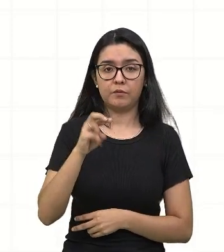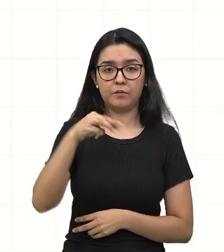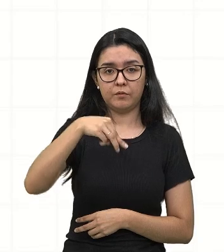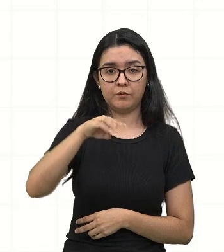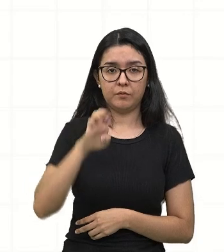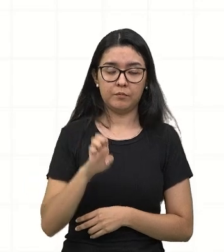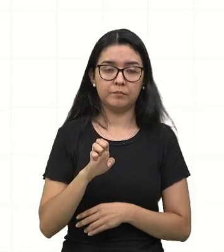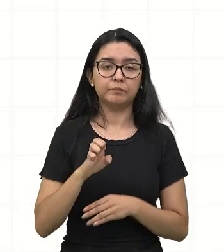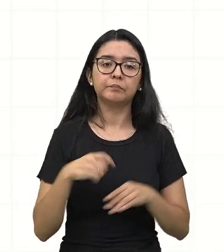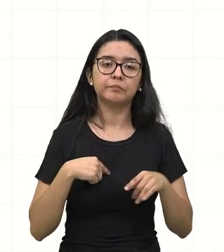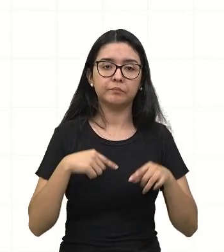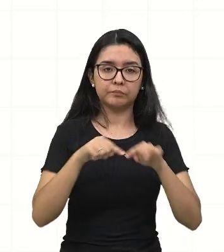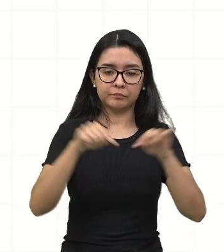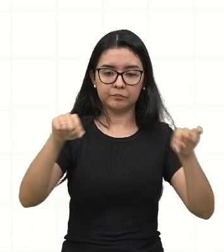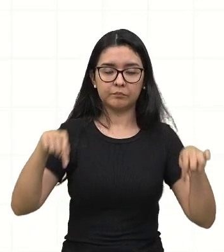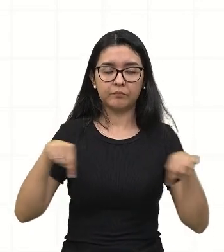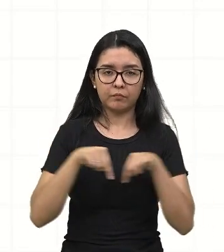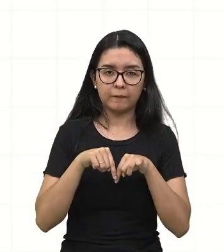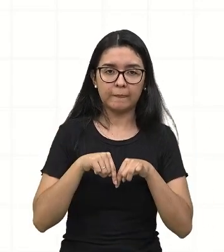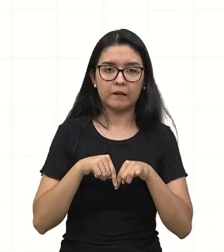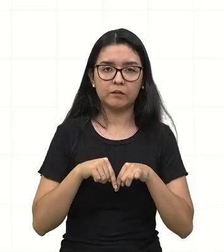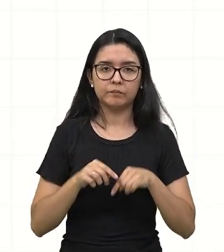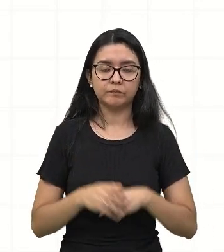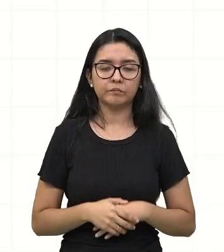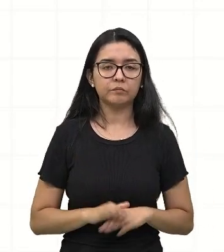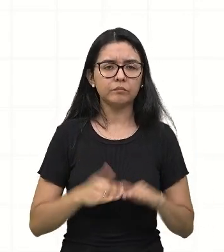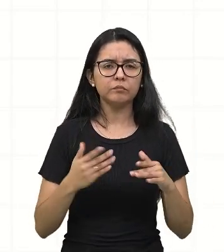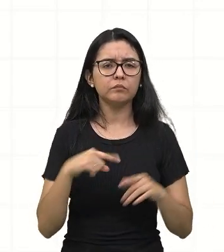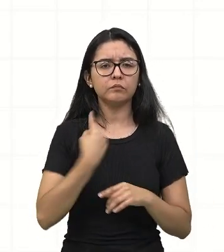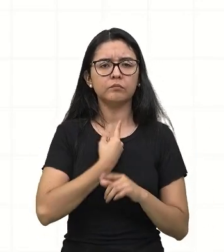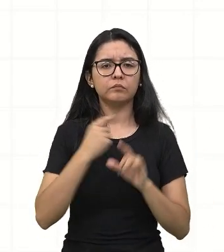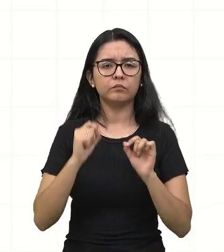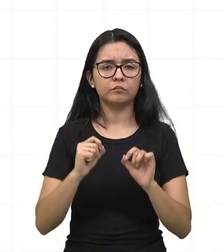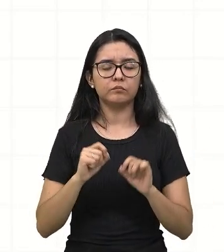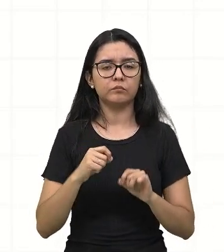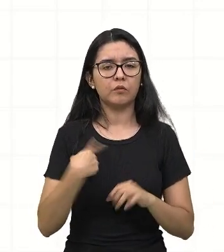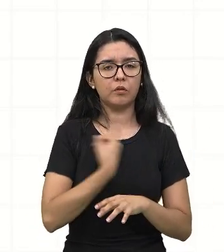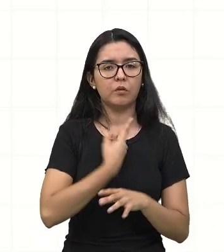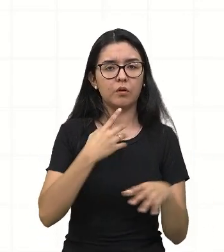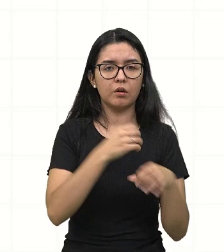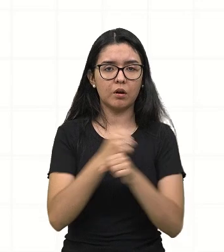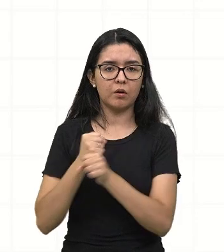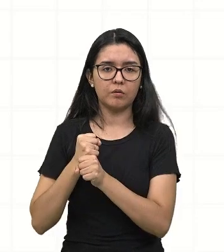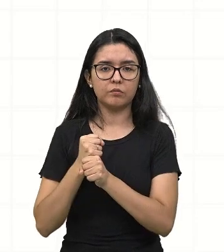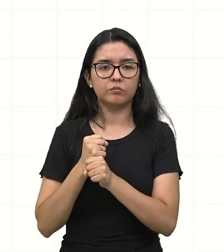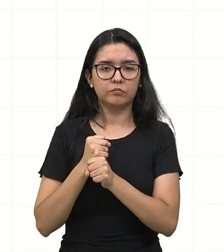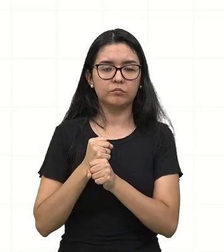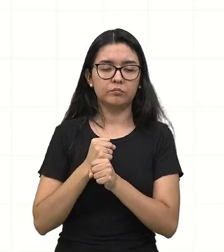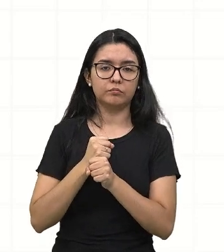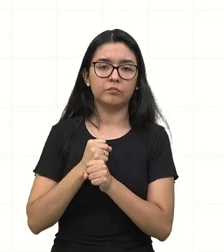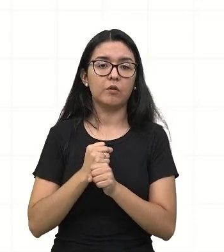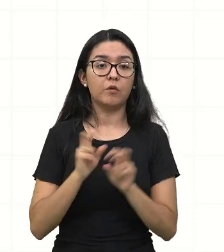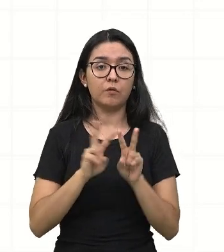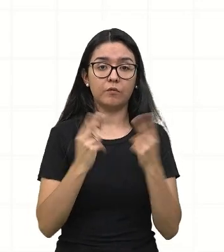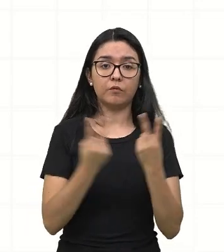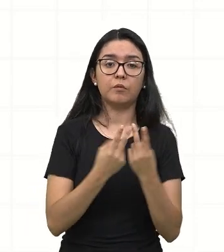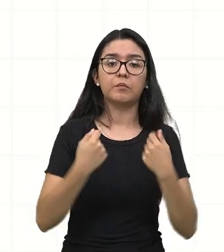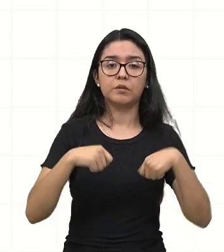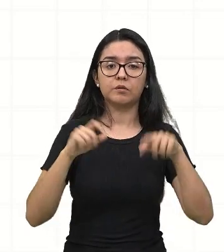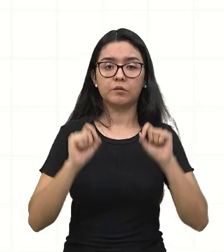um paralelepípedo. E aí, pessoal, para você calcular o volume de um paralelepípedo, basta